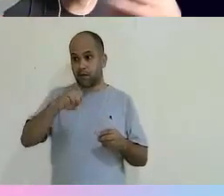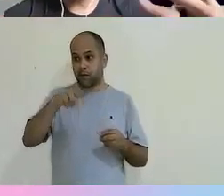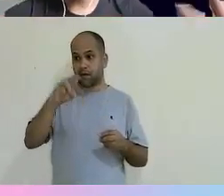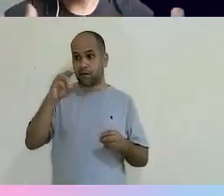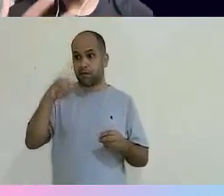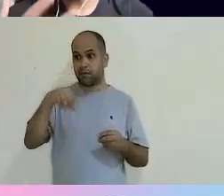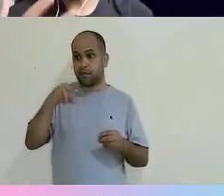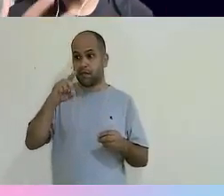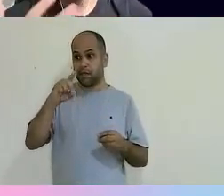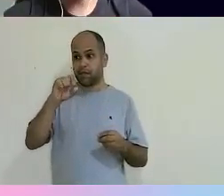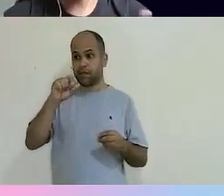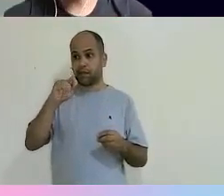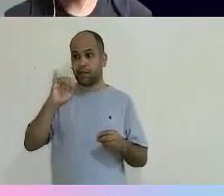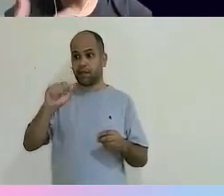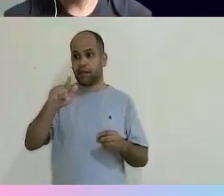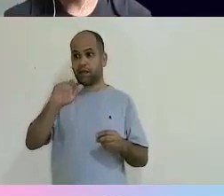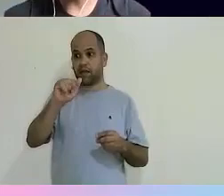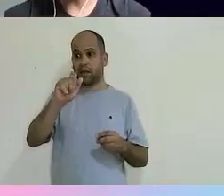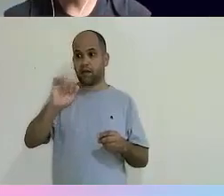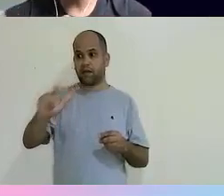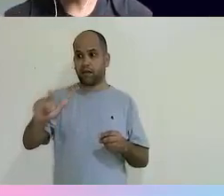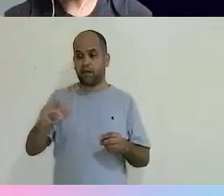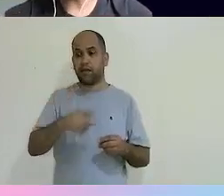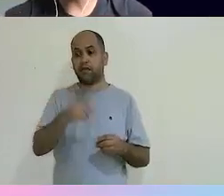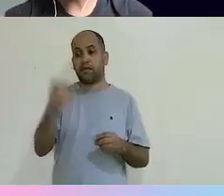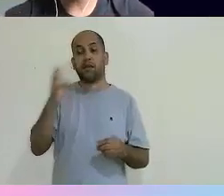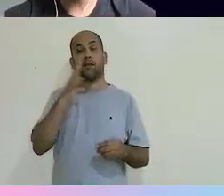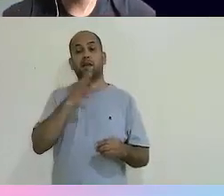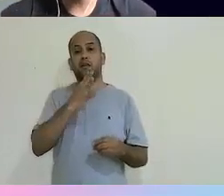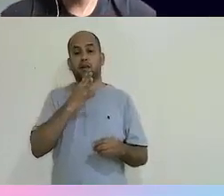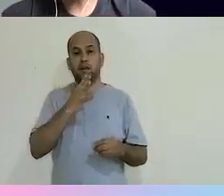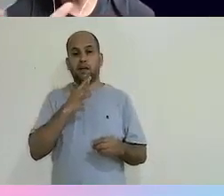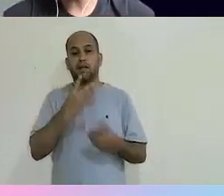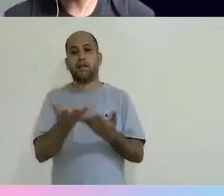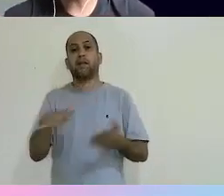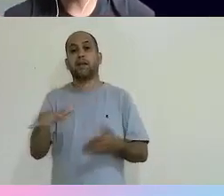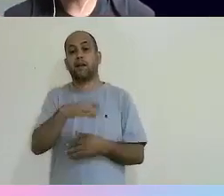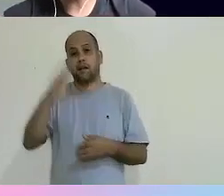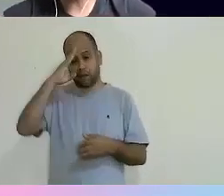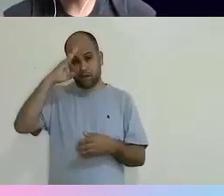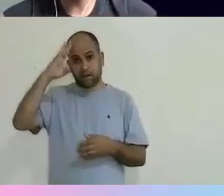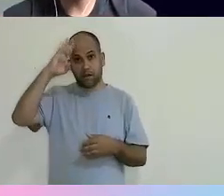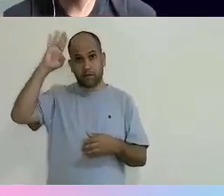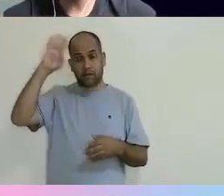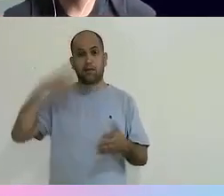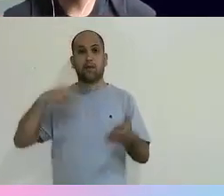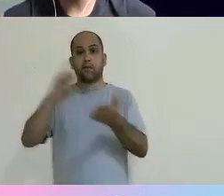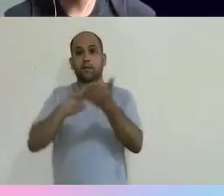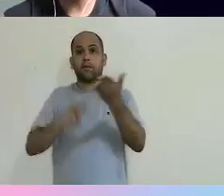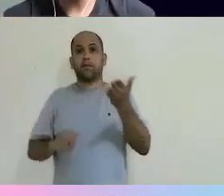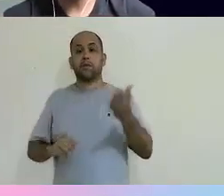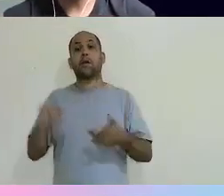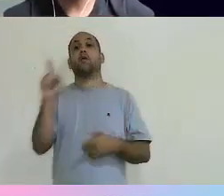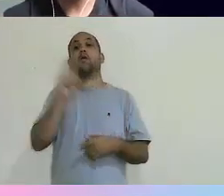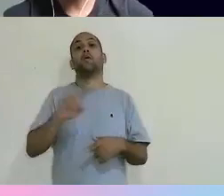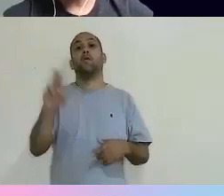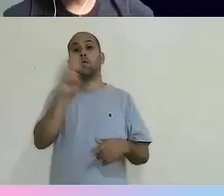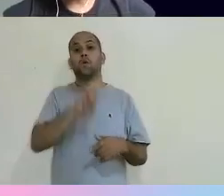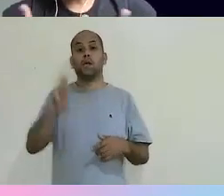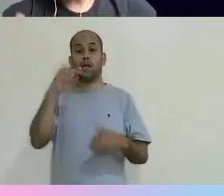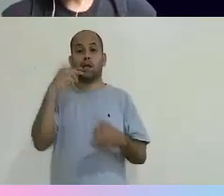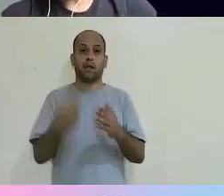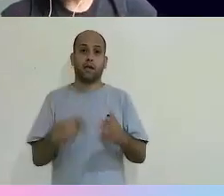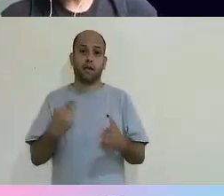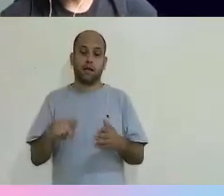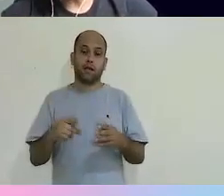o mindset ágil, o design thinking, vocês provavelmente já escutam falar isso muito no ambiente acadêmico, mas são metodologias que já são utilizadas dentro das empresas, né? E